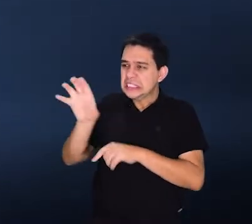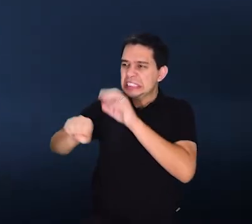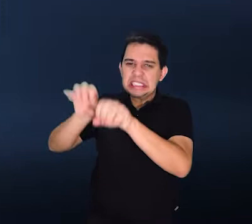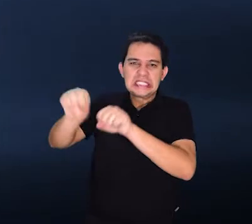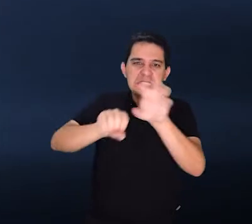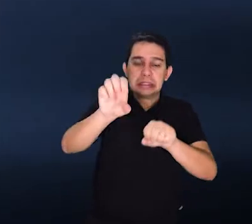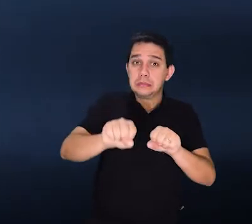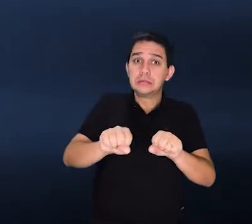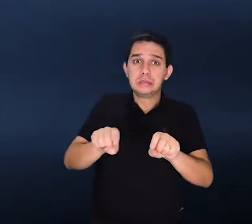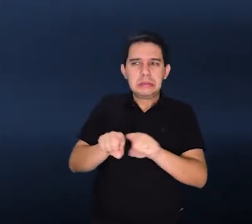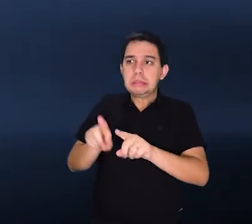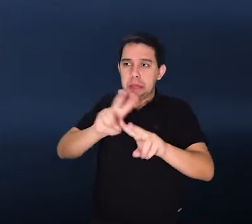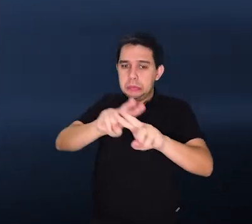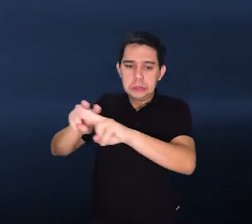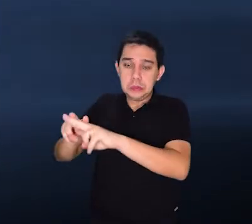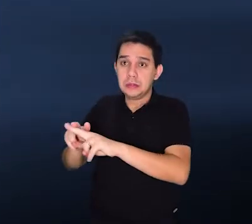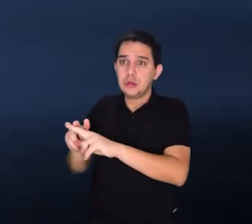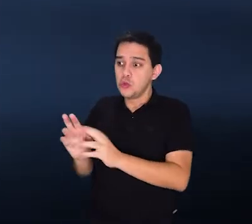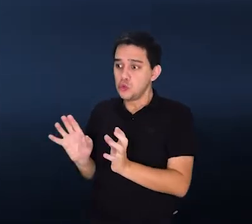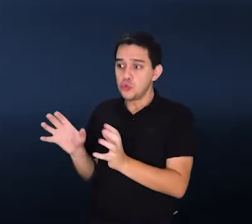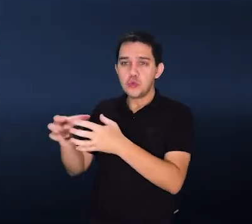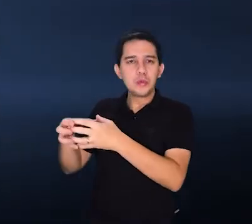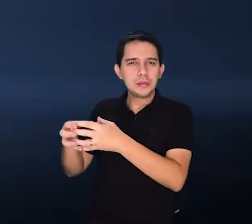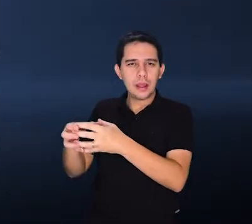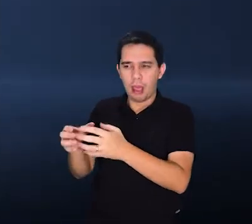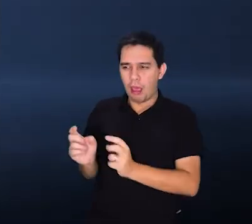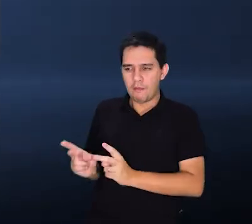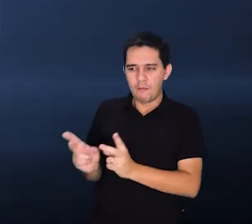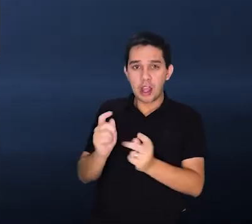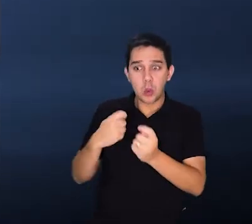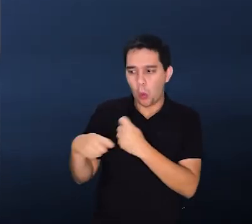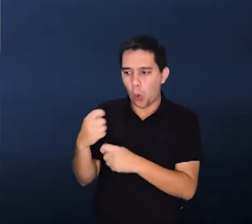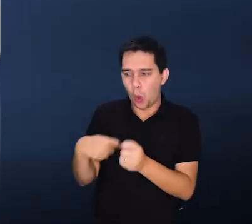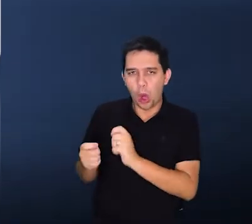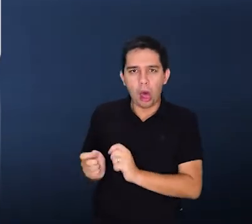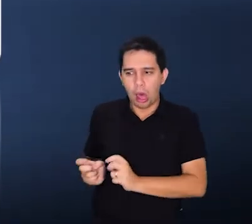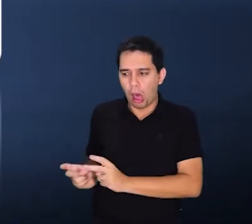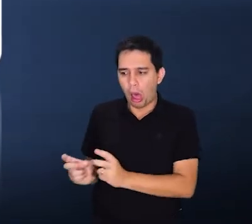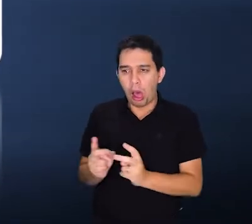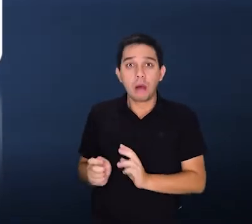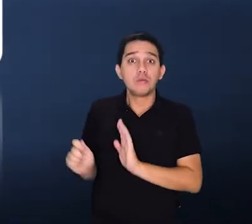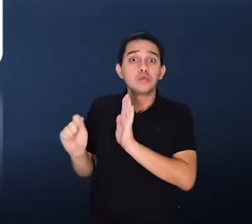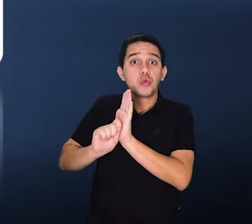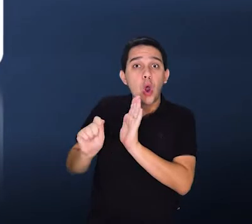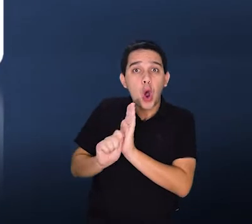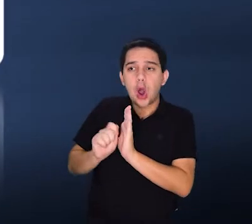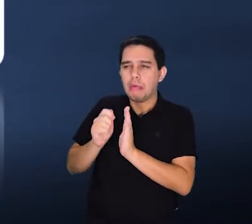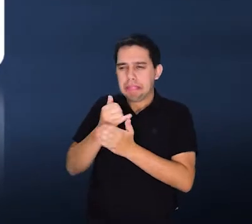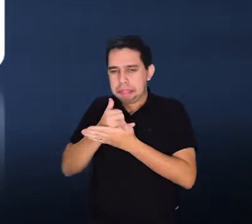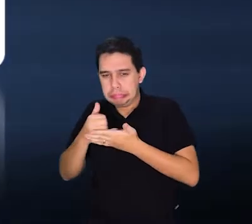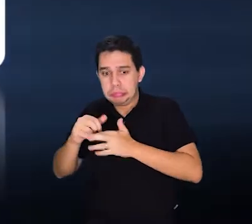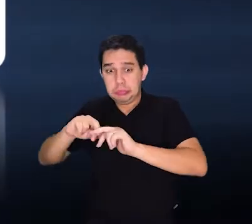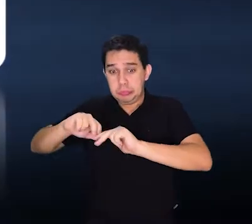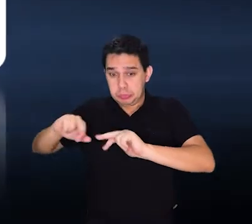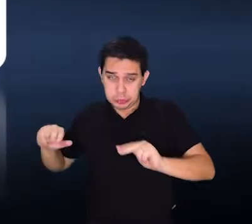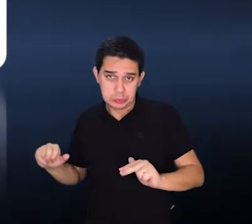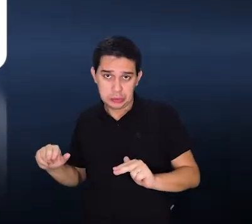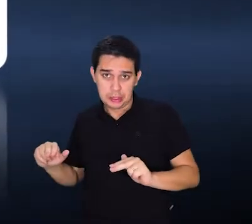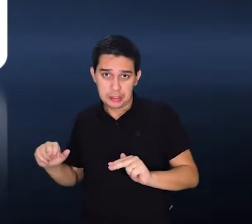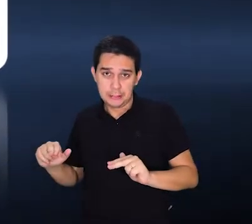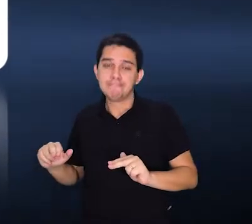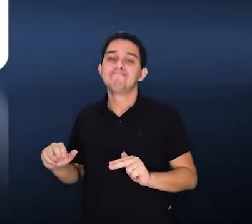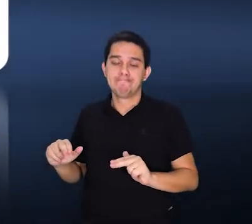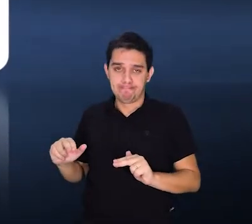uma associação de traficantes que realizava o comércio ilícito de drogas no asfalto, ou